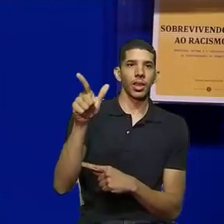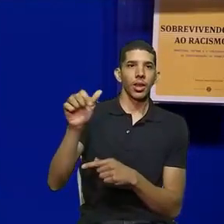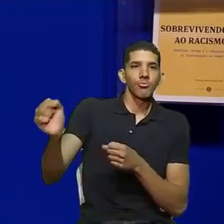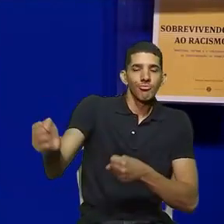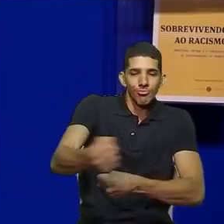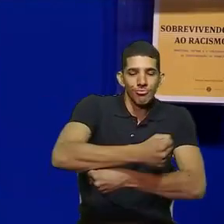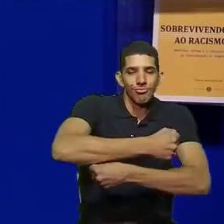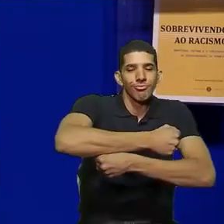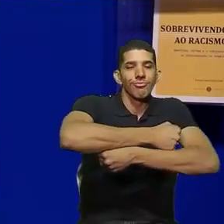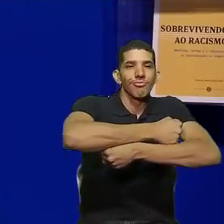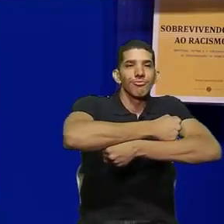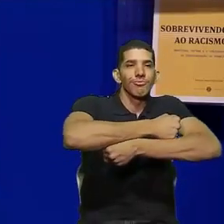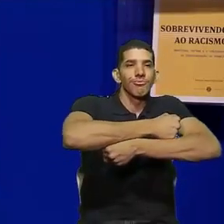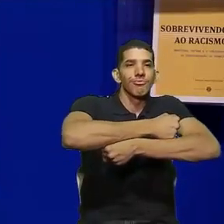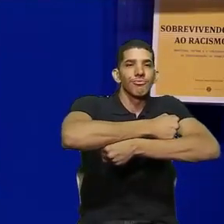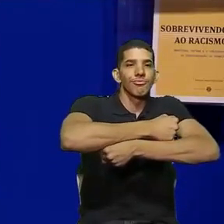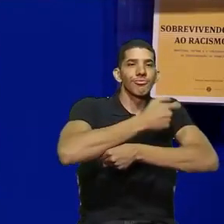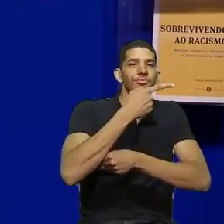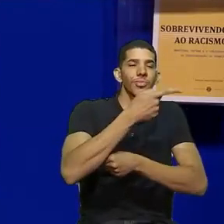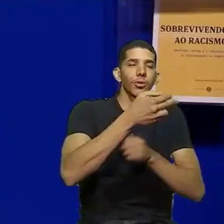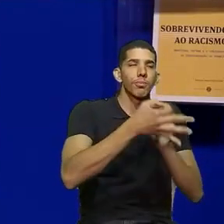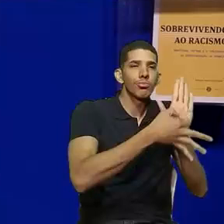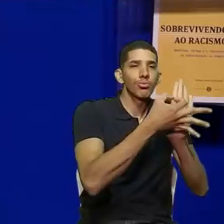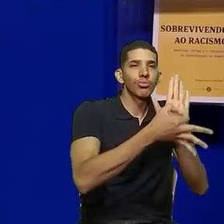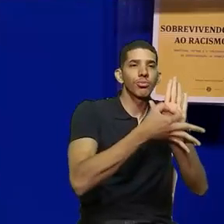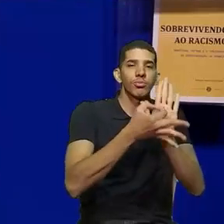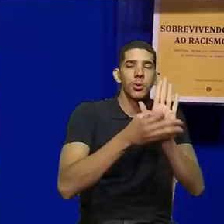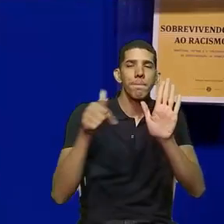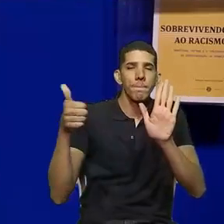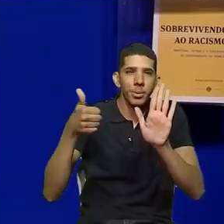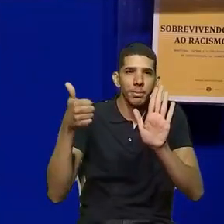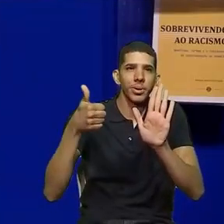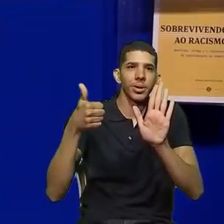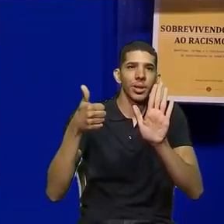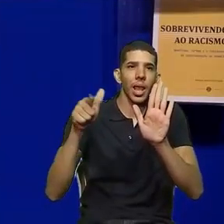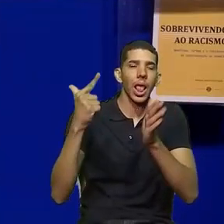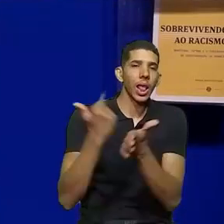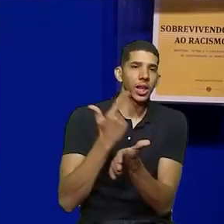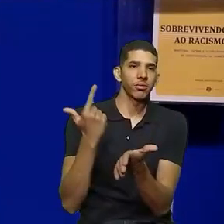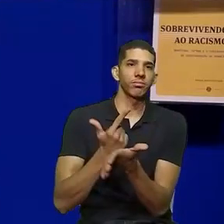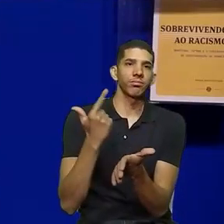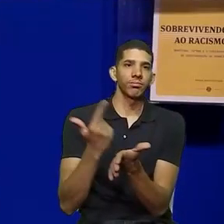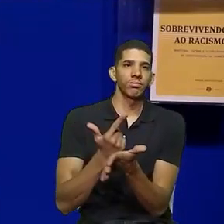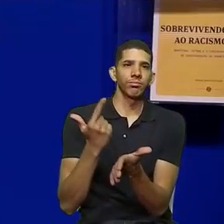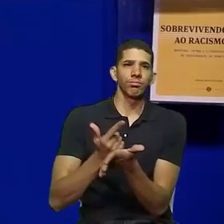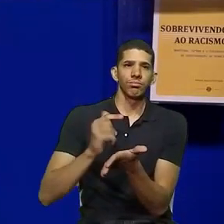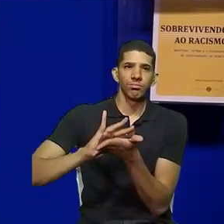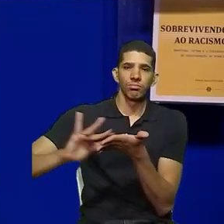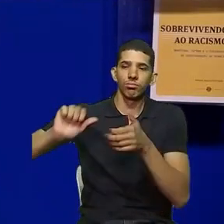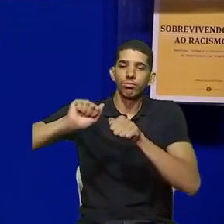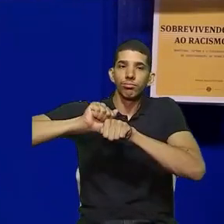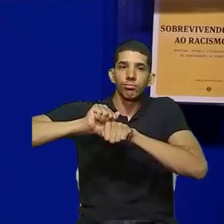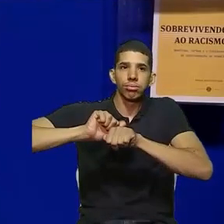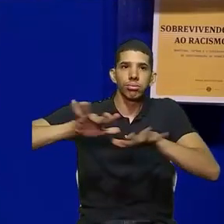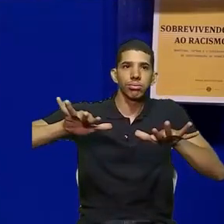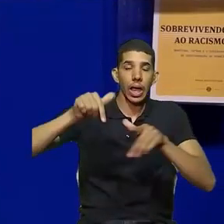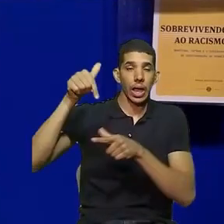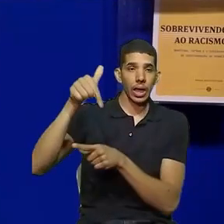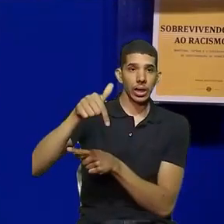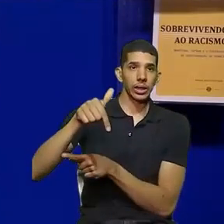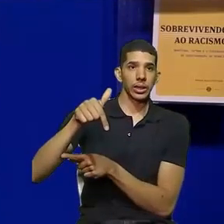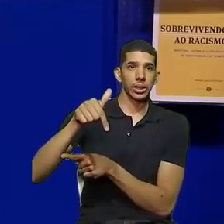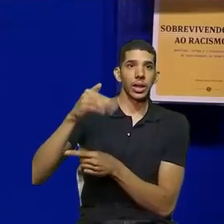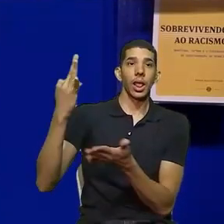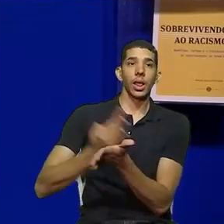tempo, sugeri que deveríamos publicar o primeiro livro de Dona Rosinha, na Flitabira, esta